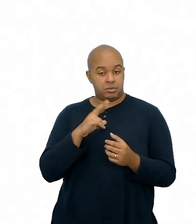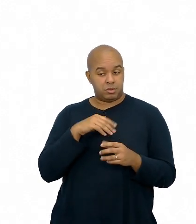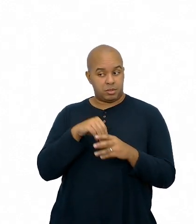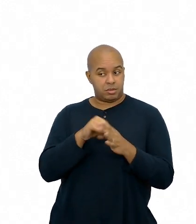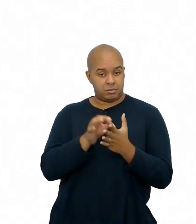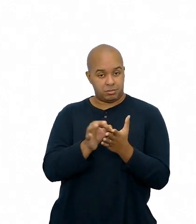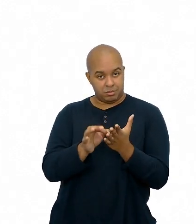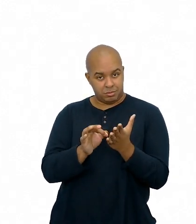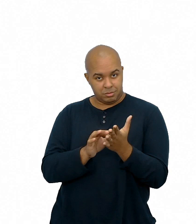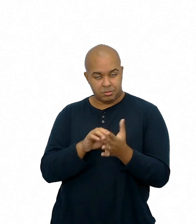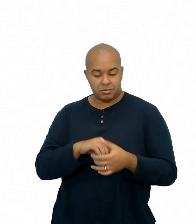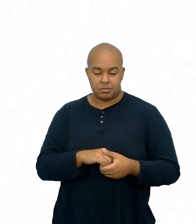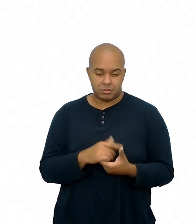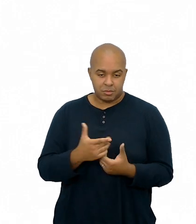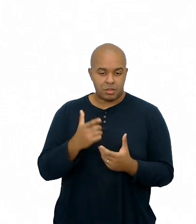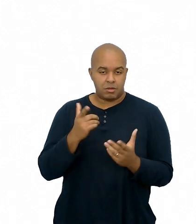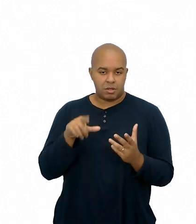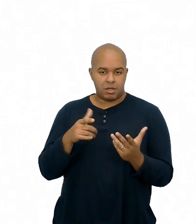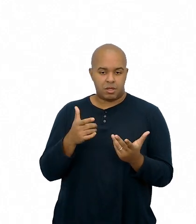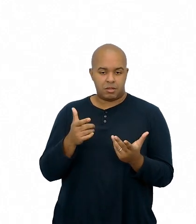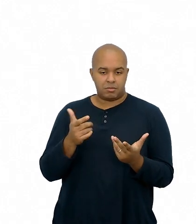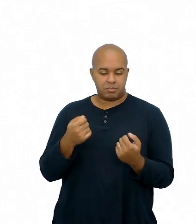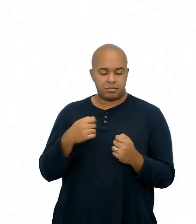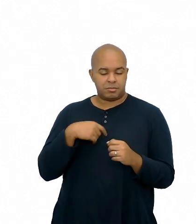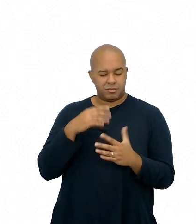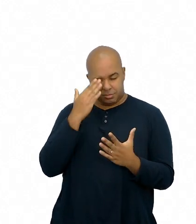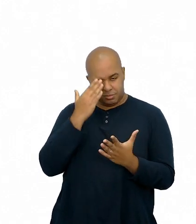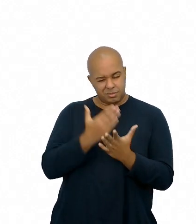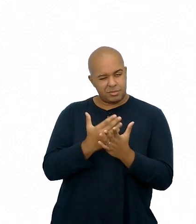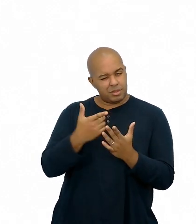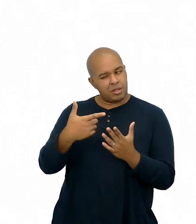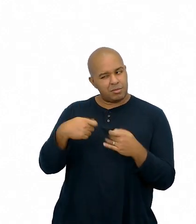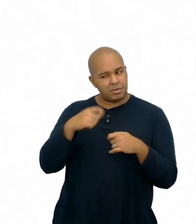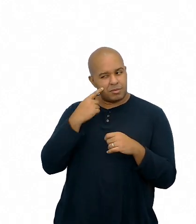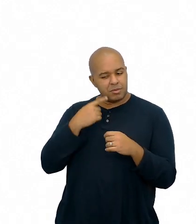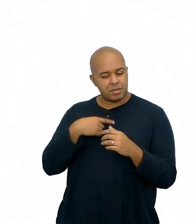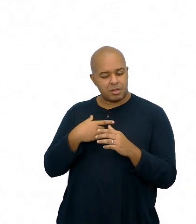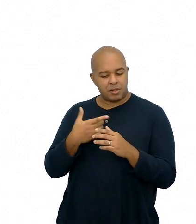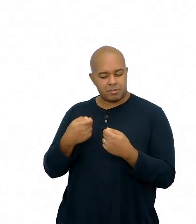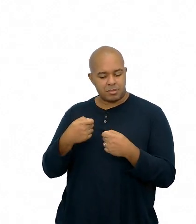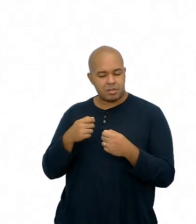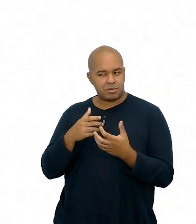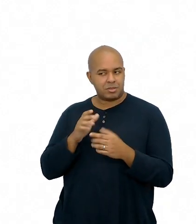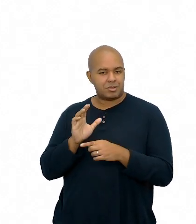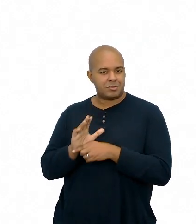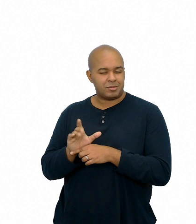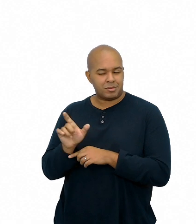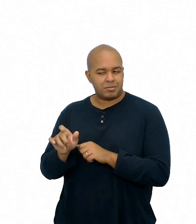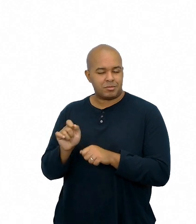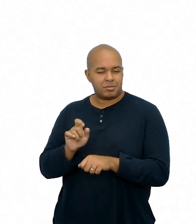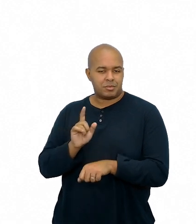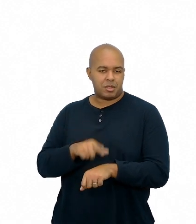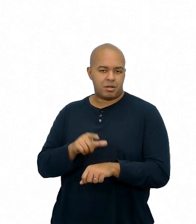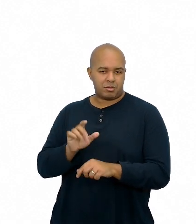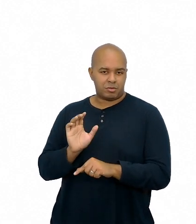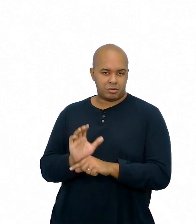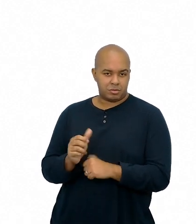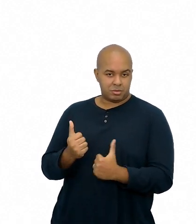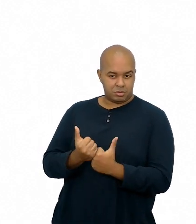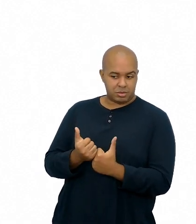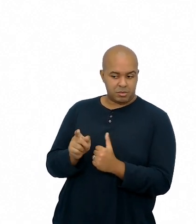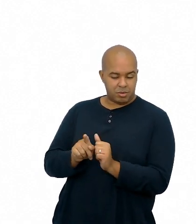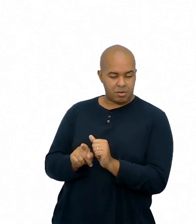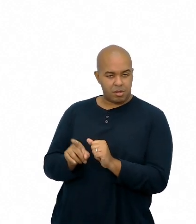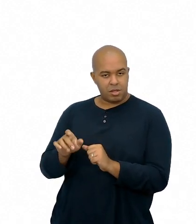essa coleção? Então, vai ser, com certeza, a gente vai precisar da nossa intervenção aí, do nosso auxílio